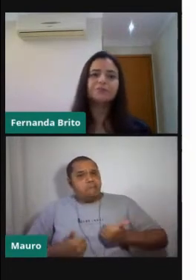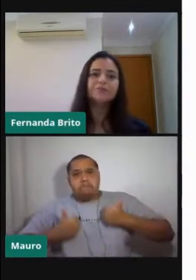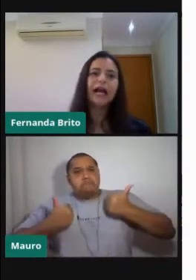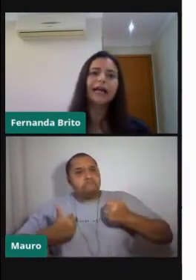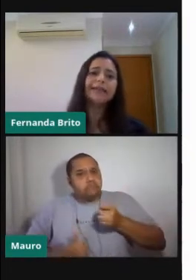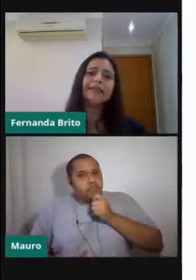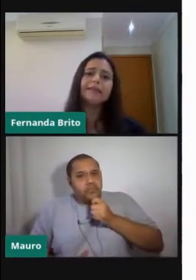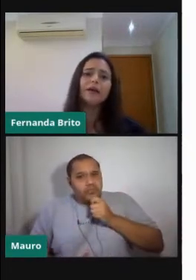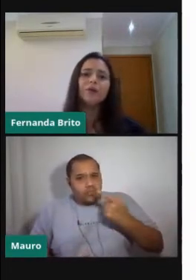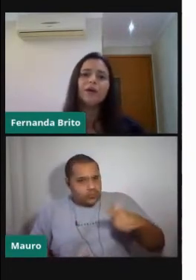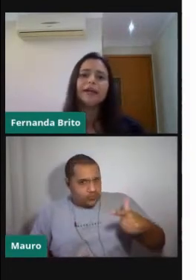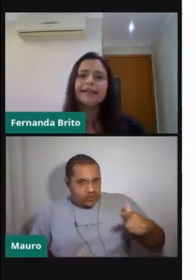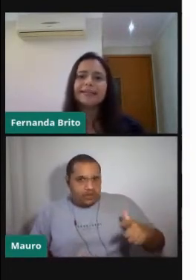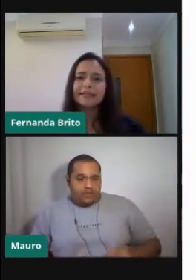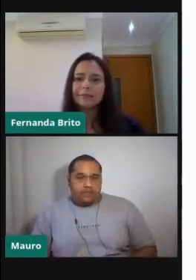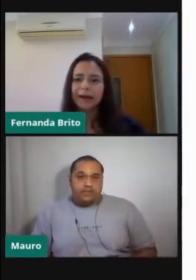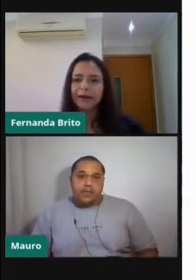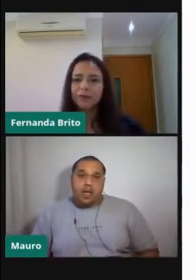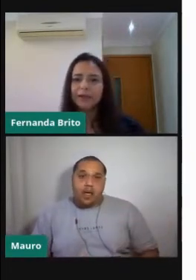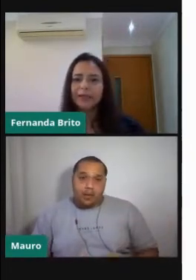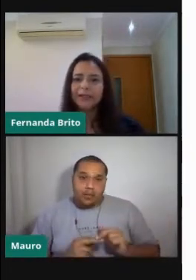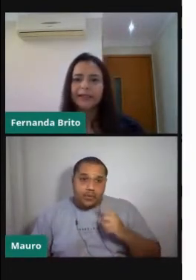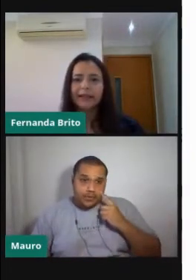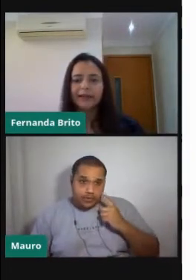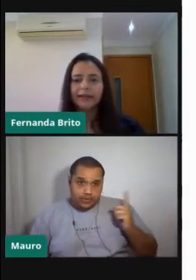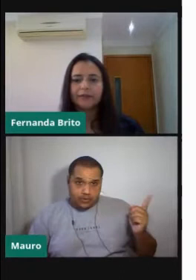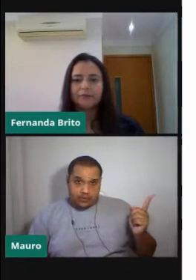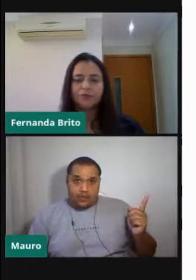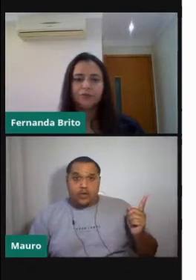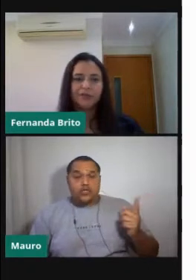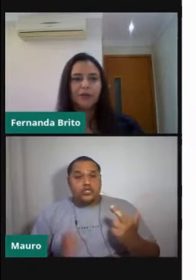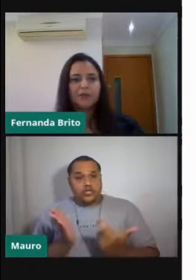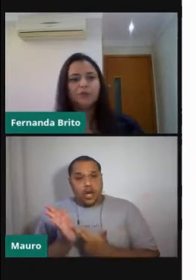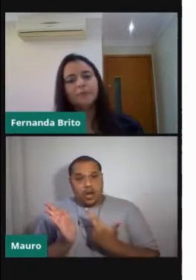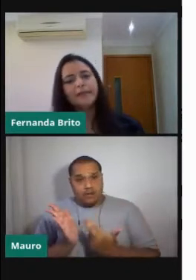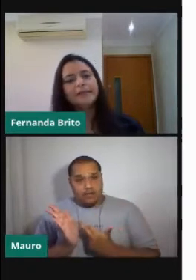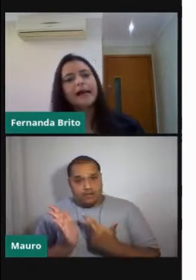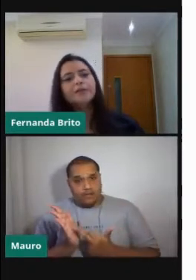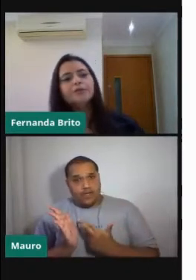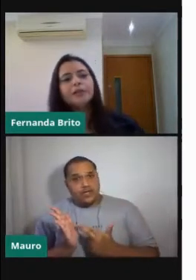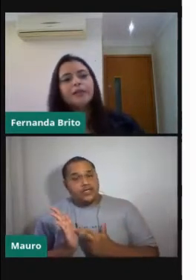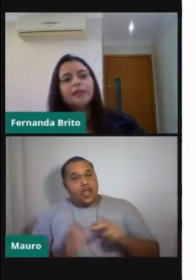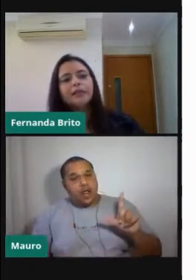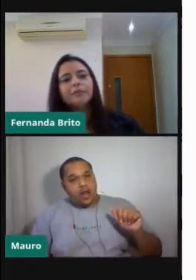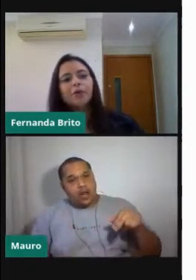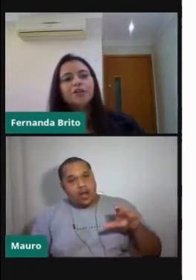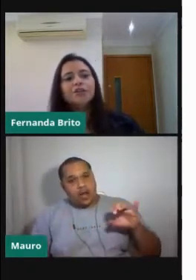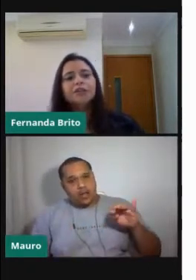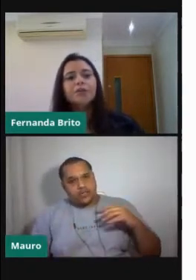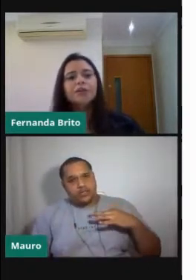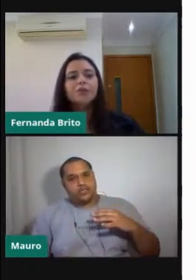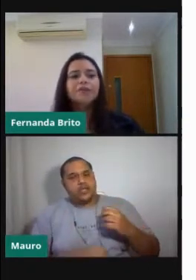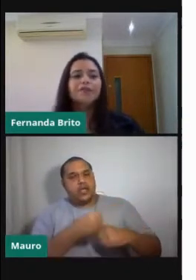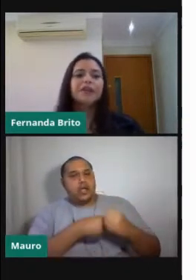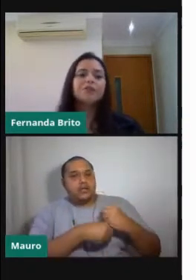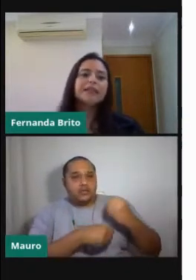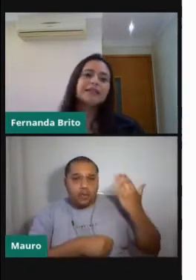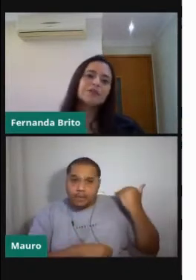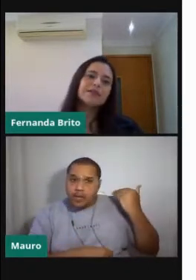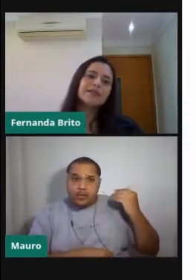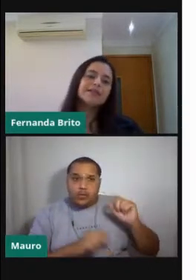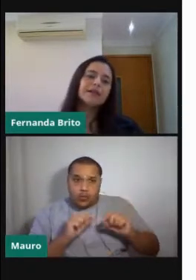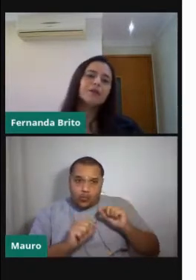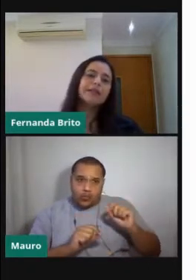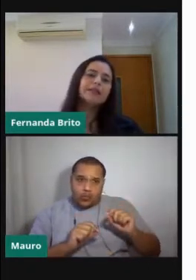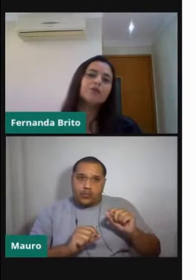mostrando. Aqui, então, esse trabalho, ele é do finalzinho do ano passado, e ele mostra, então, que o efeito